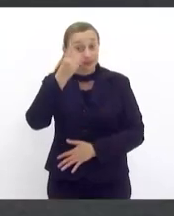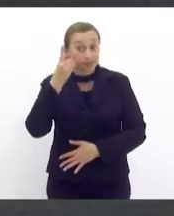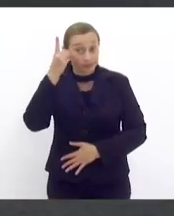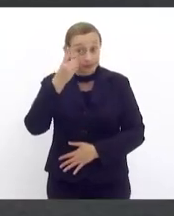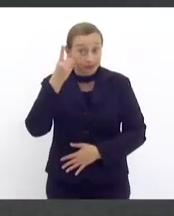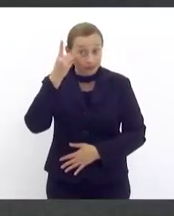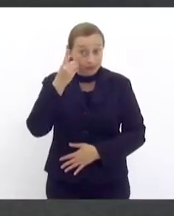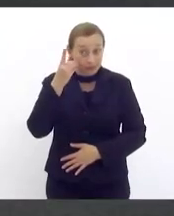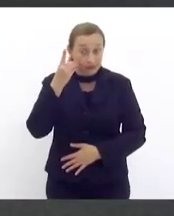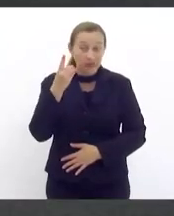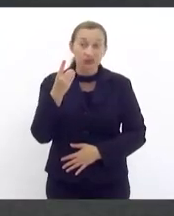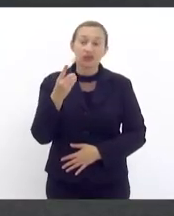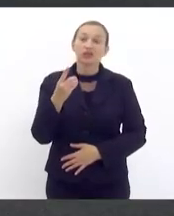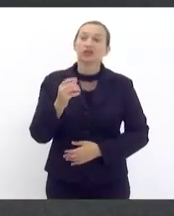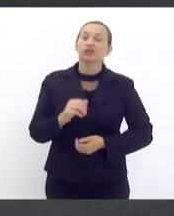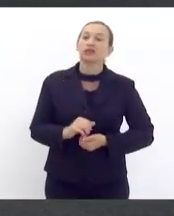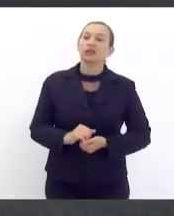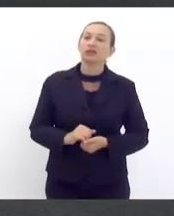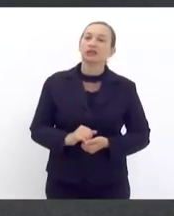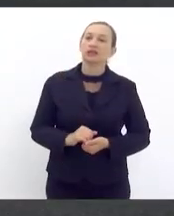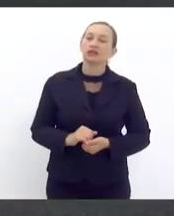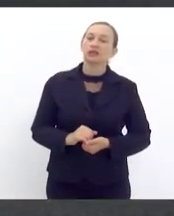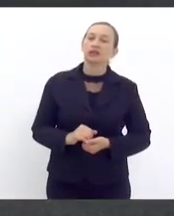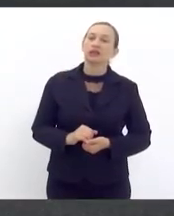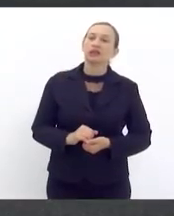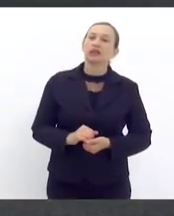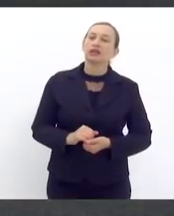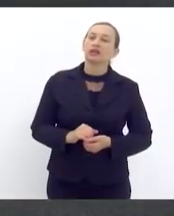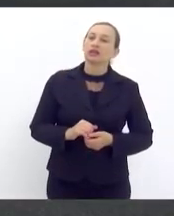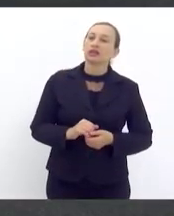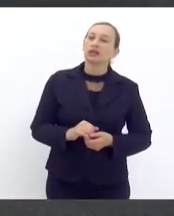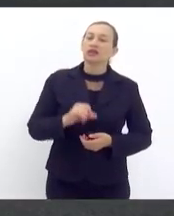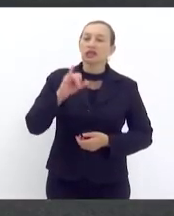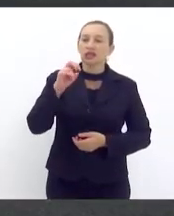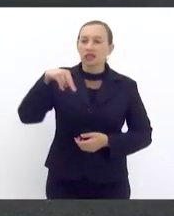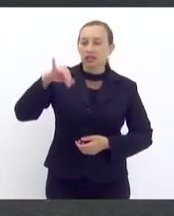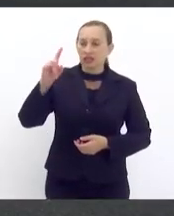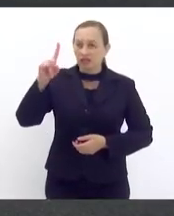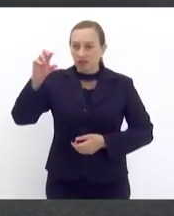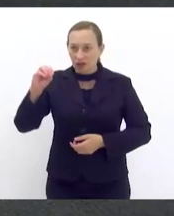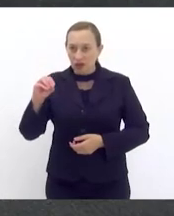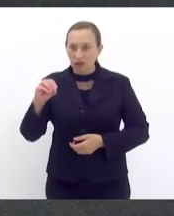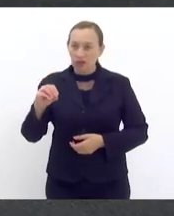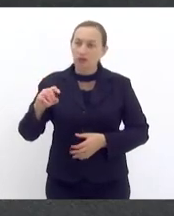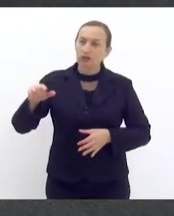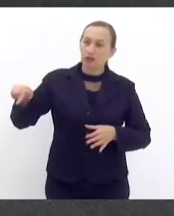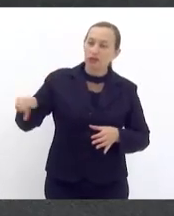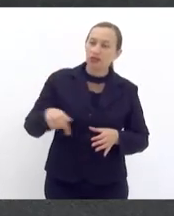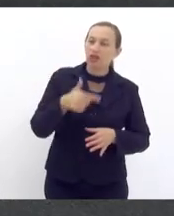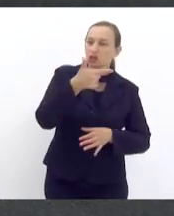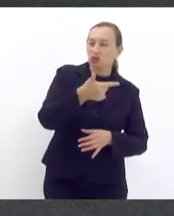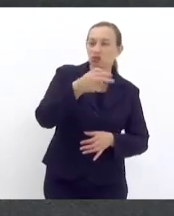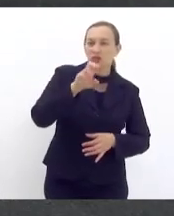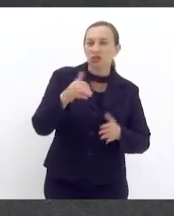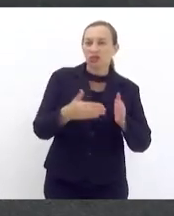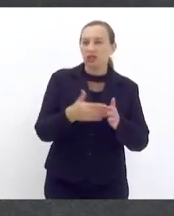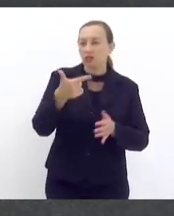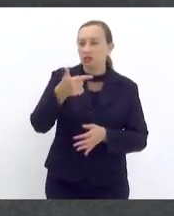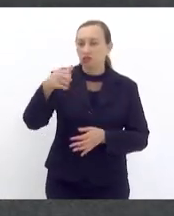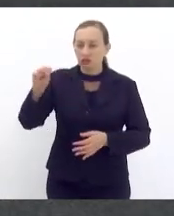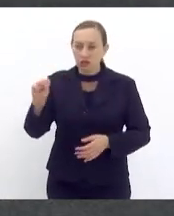Nivaldo mulim que esteve nessa sua casa durante a legislatura de 2015 a 2018